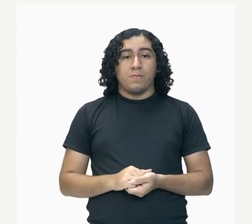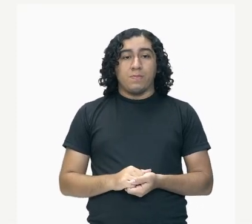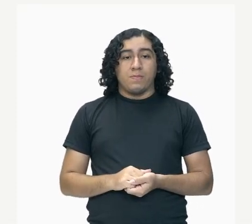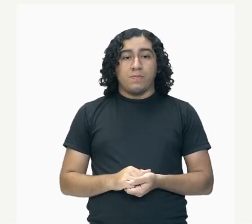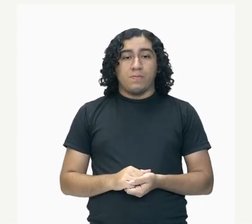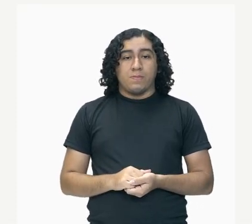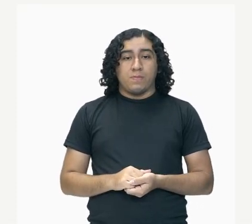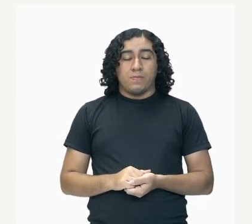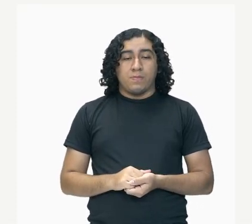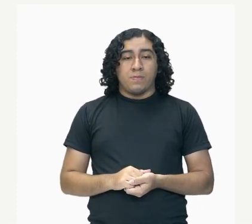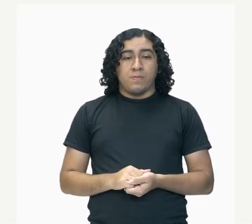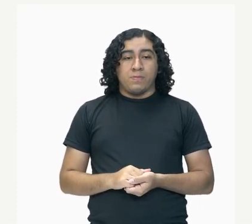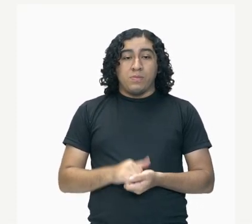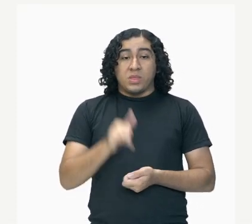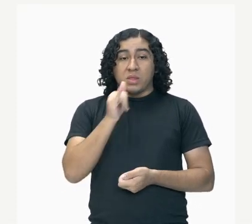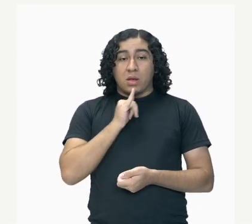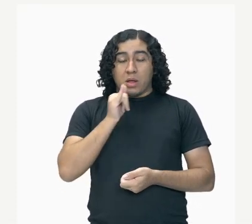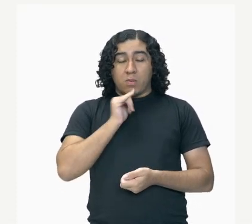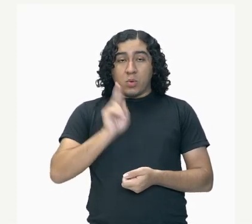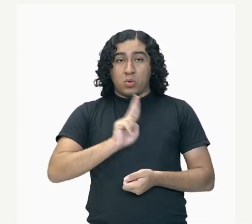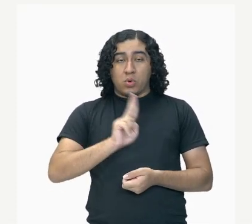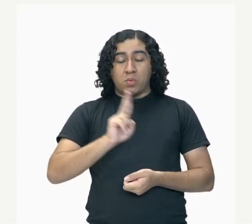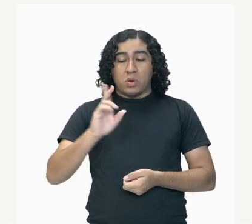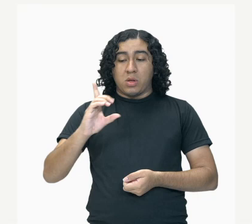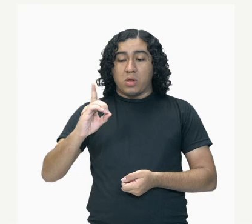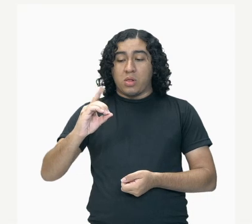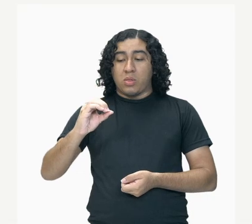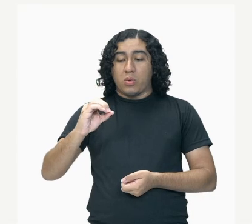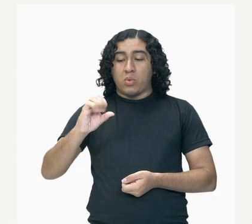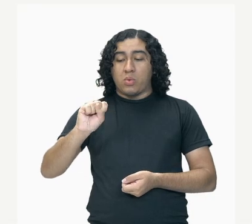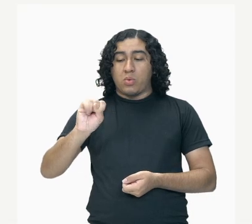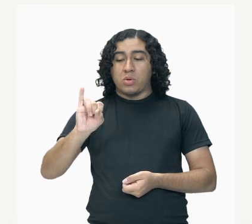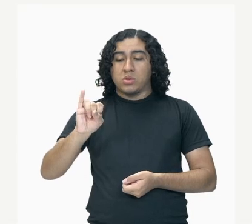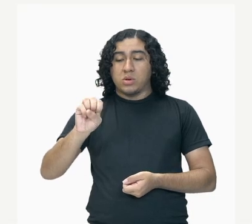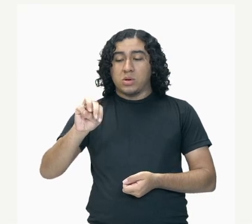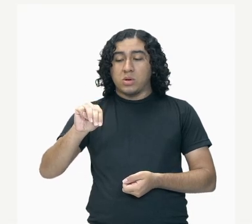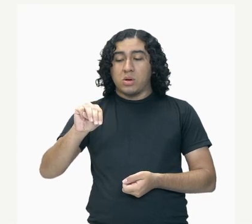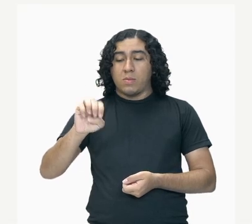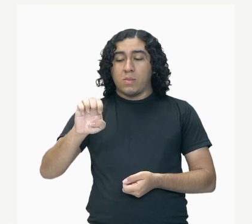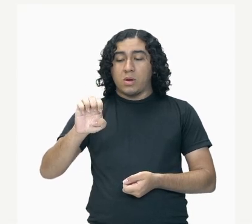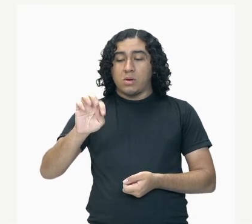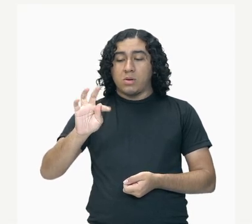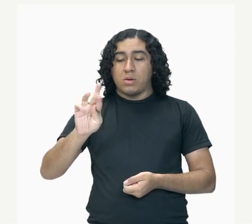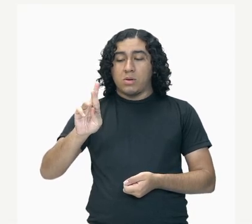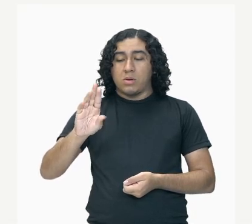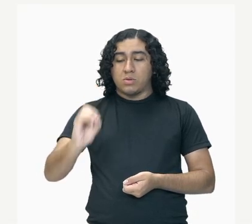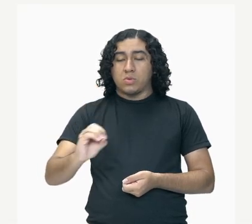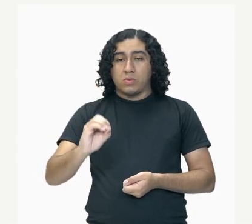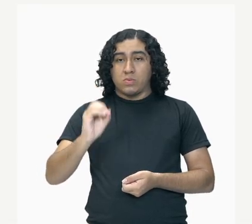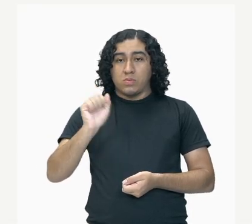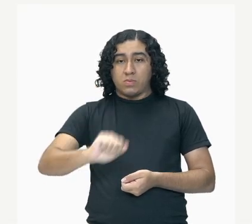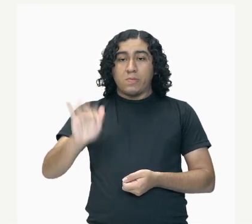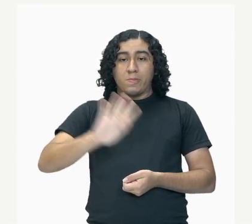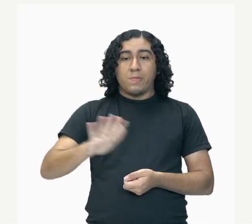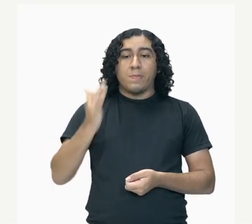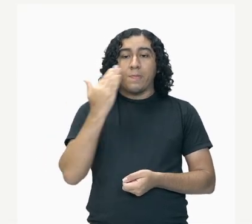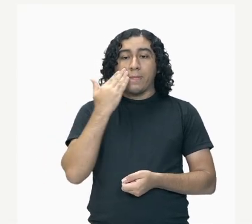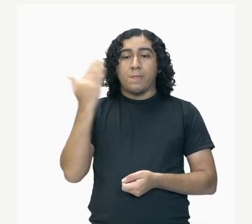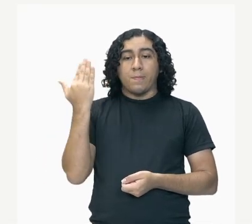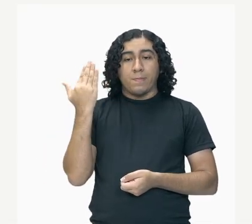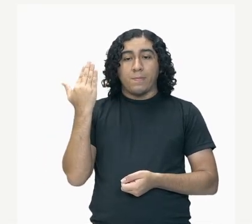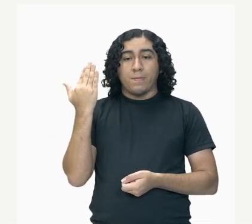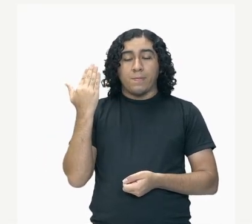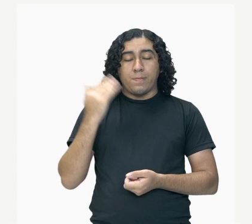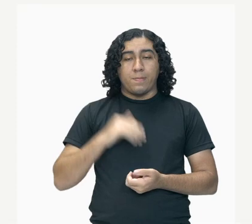sonora Como por exemplo aí tem o nome dos aparelhos que medem intensidade sonora na na a imagem você percebe um